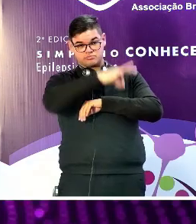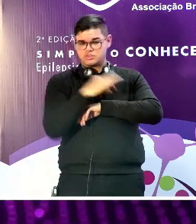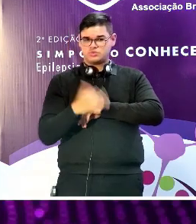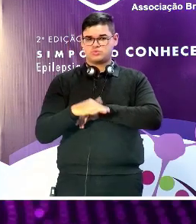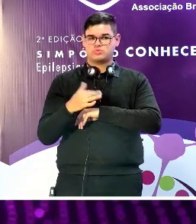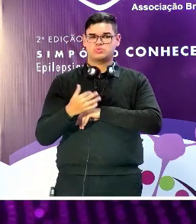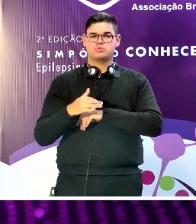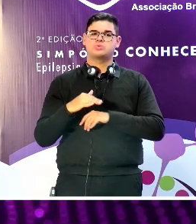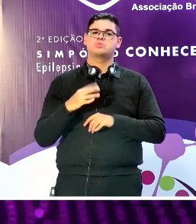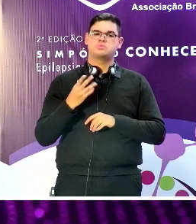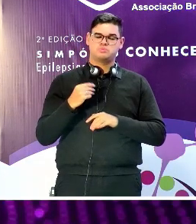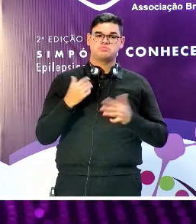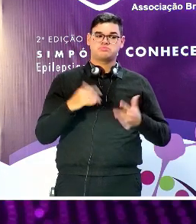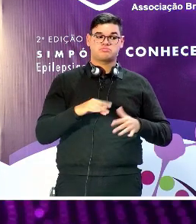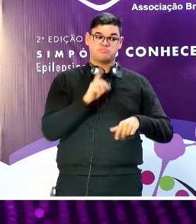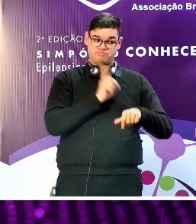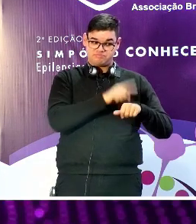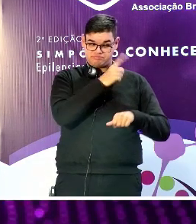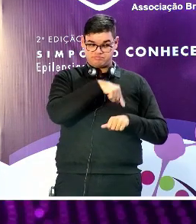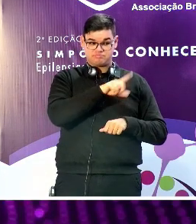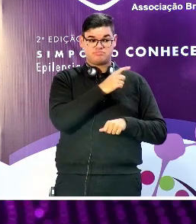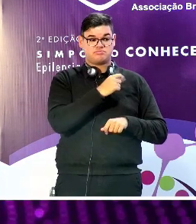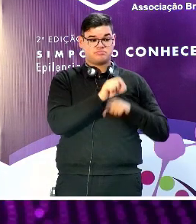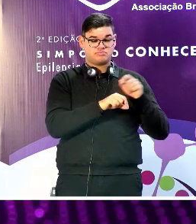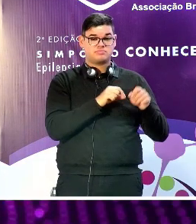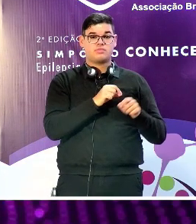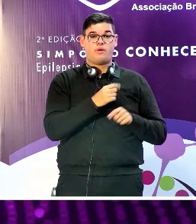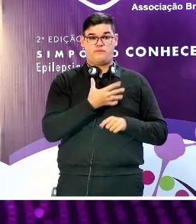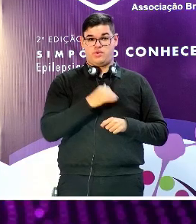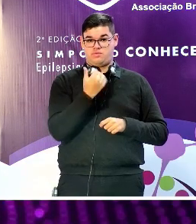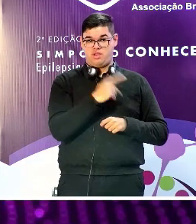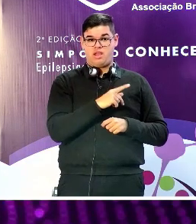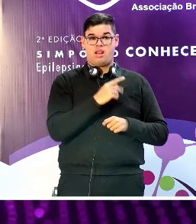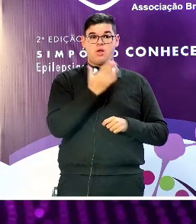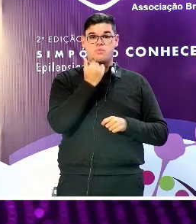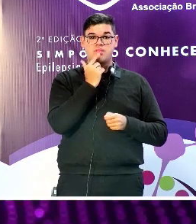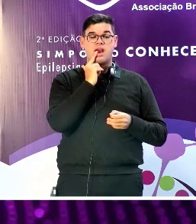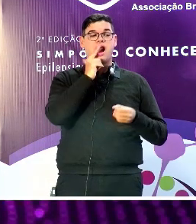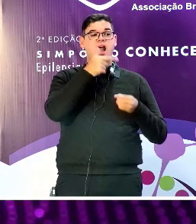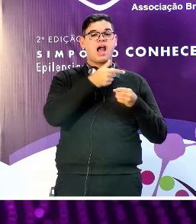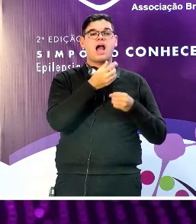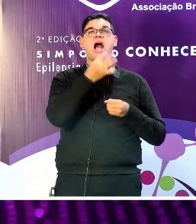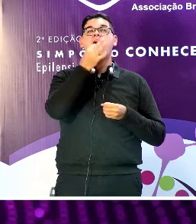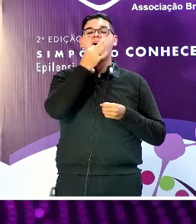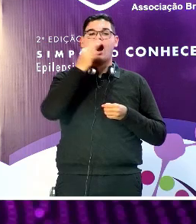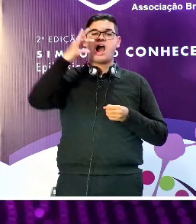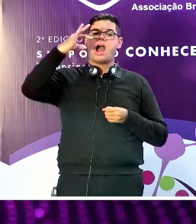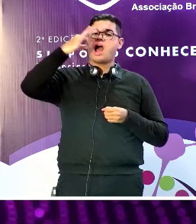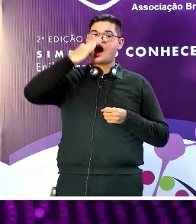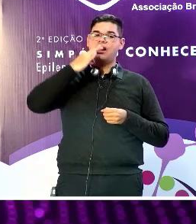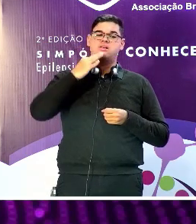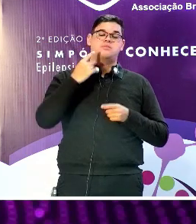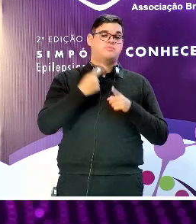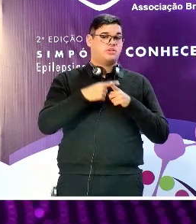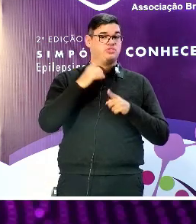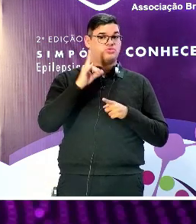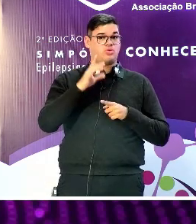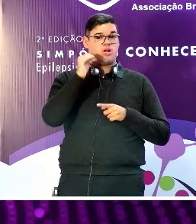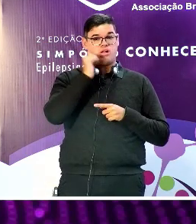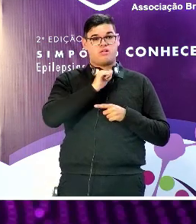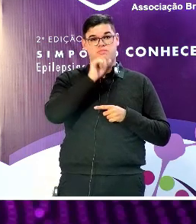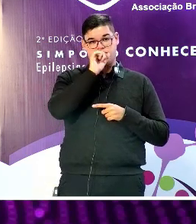na hora que elas precisam alimentar os filhotes, como boas mães que são, porque só as fêmeas